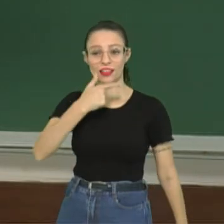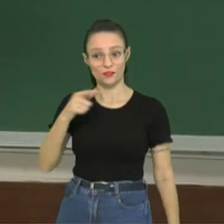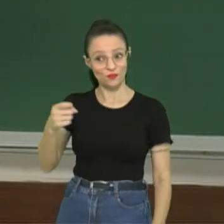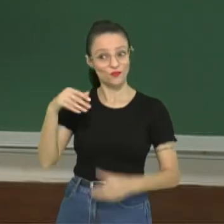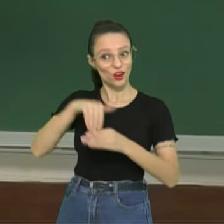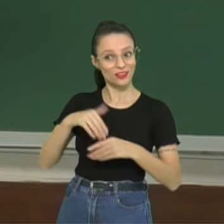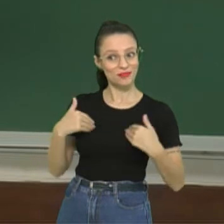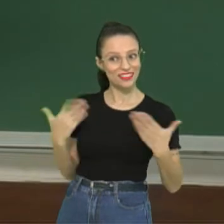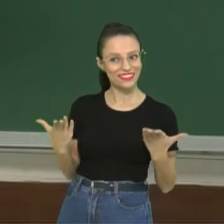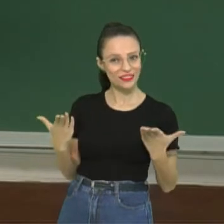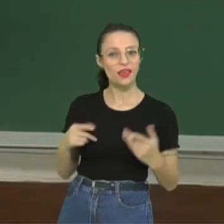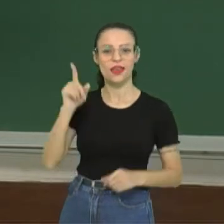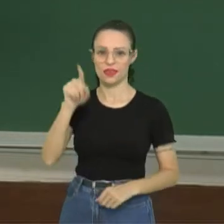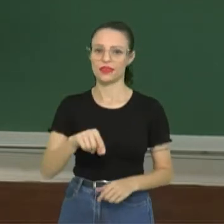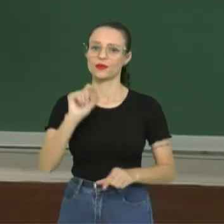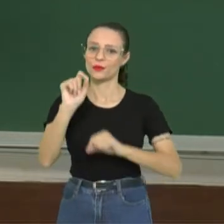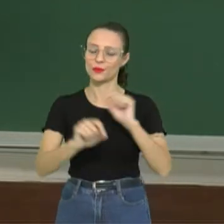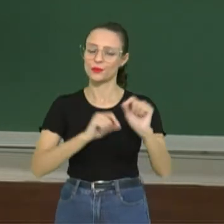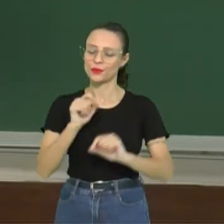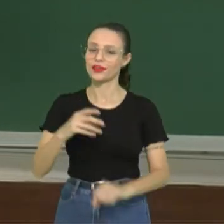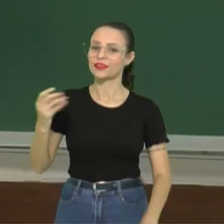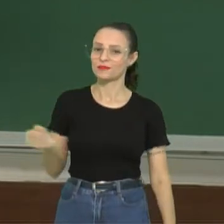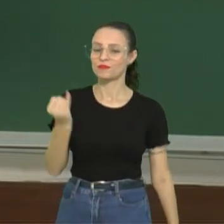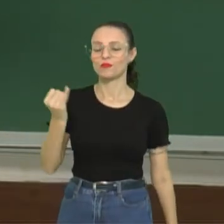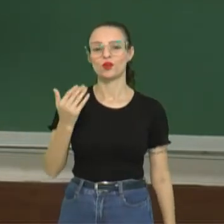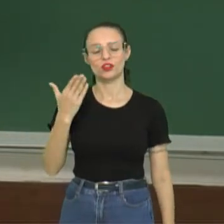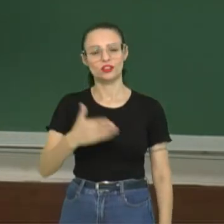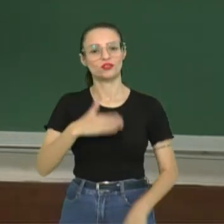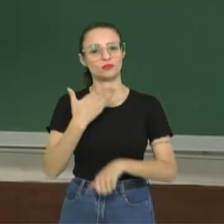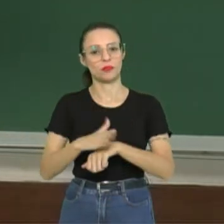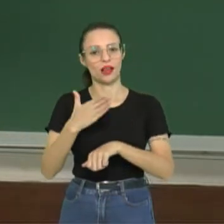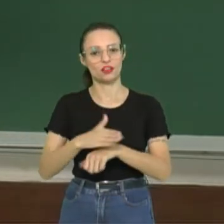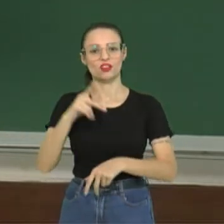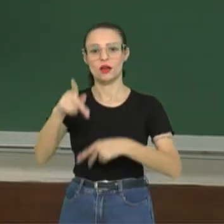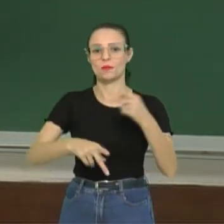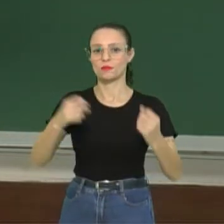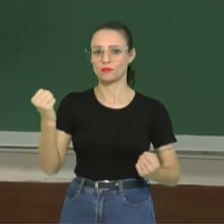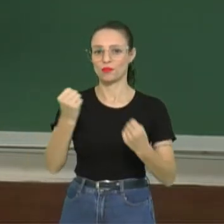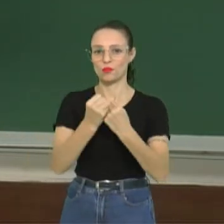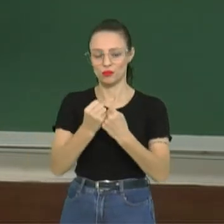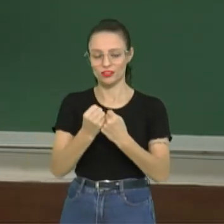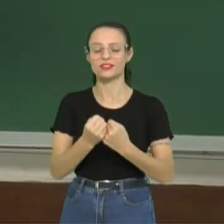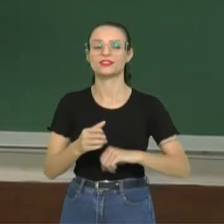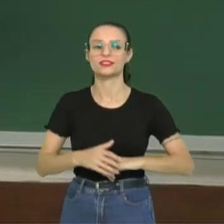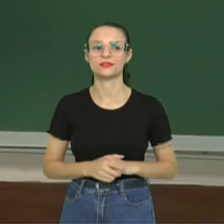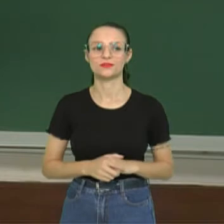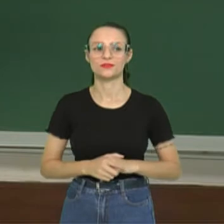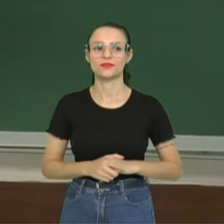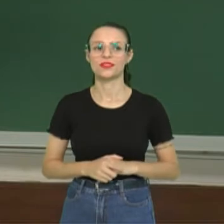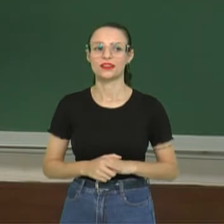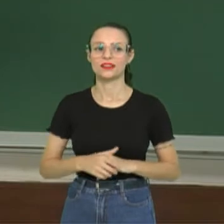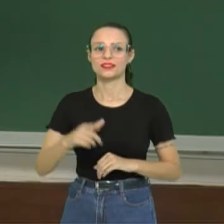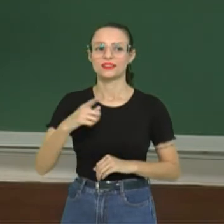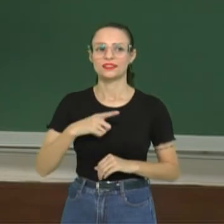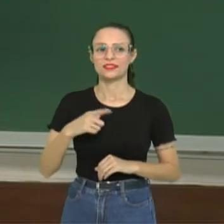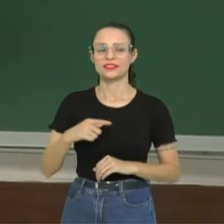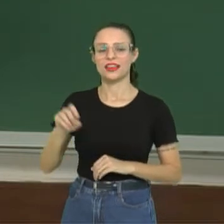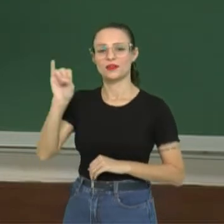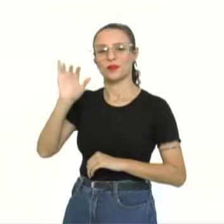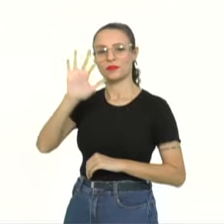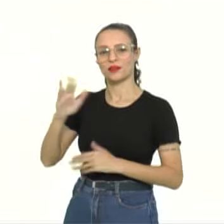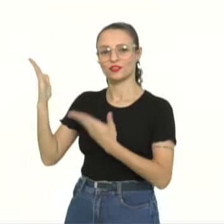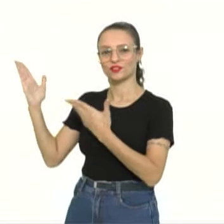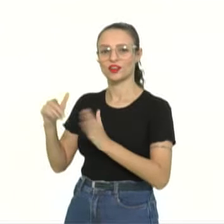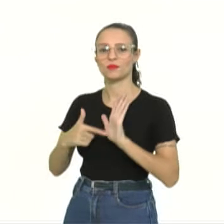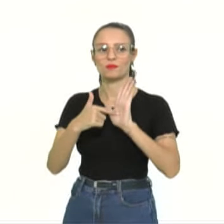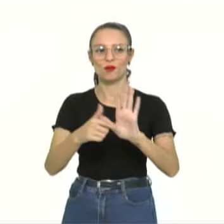você vota em mim então isso é uma rede importante aí de práticas populistas na política a gente tem uma charge ali